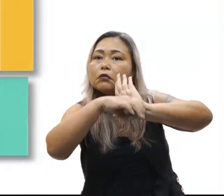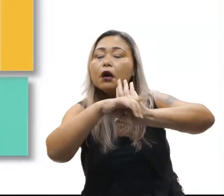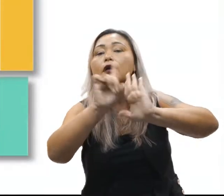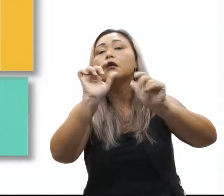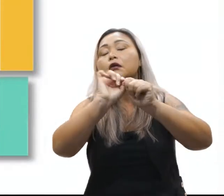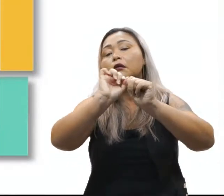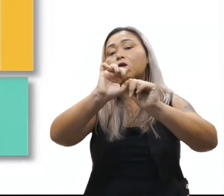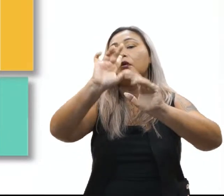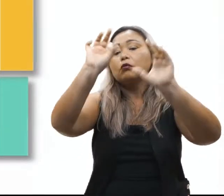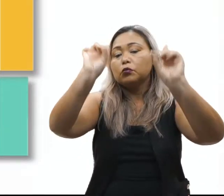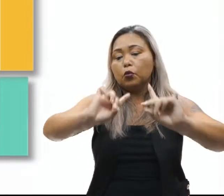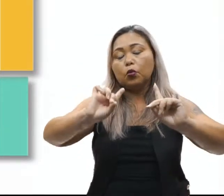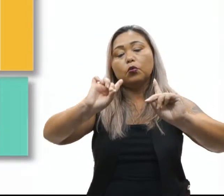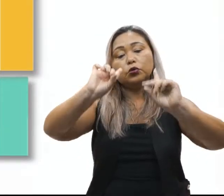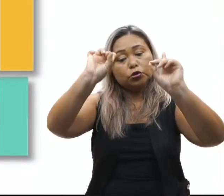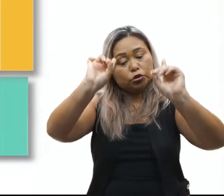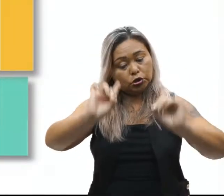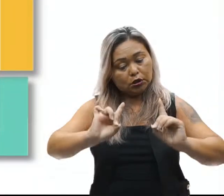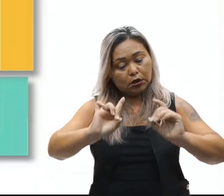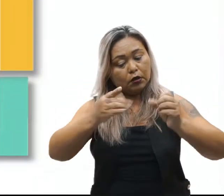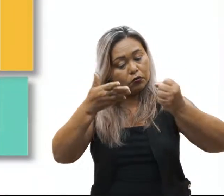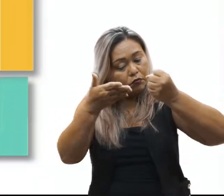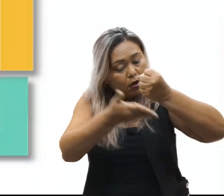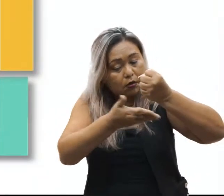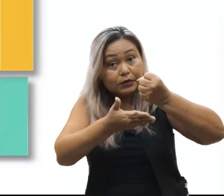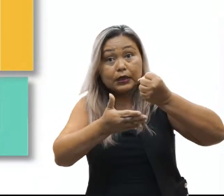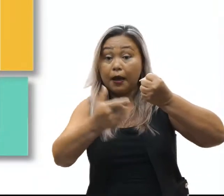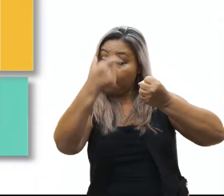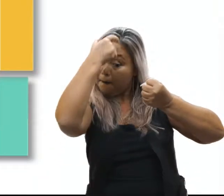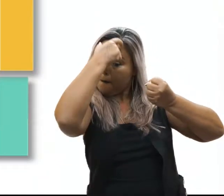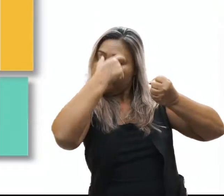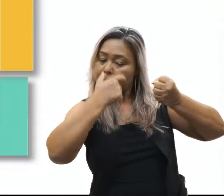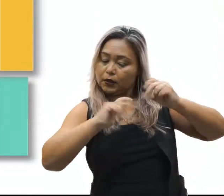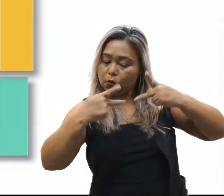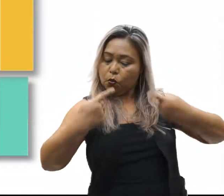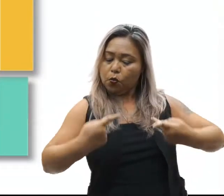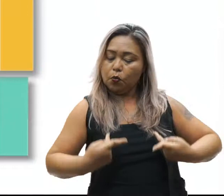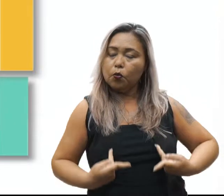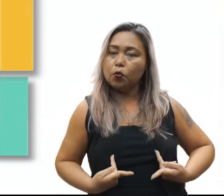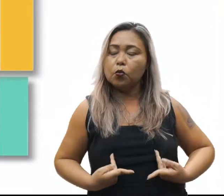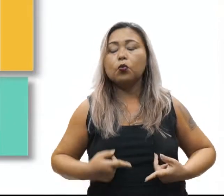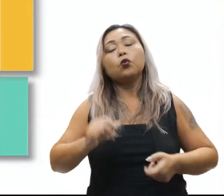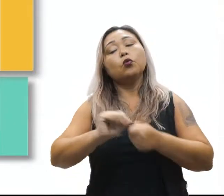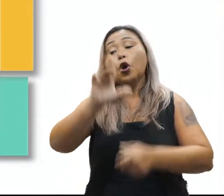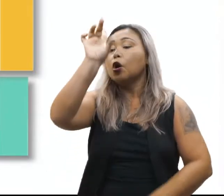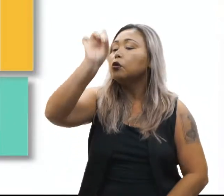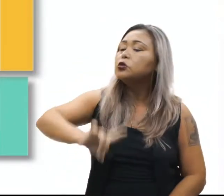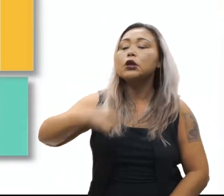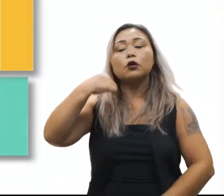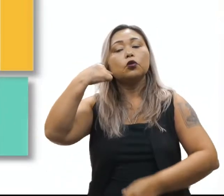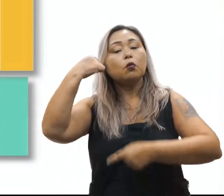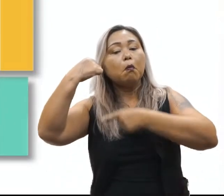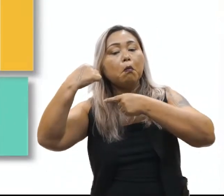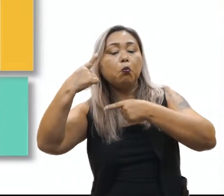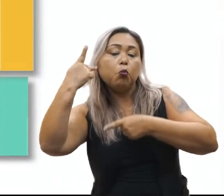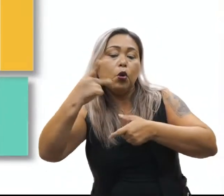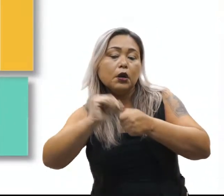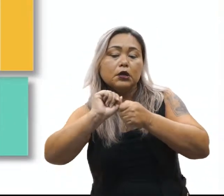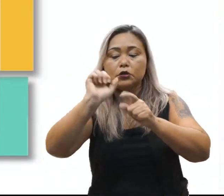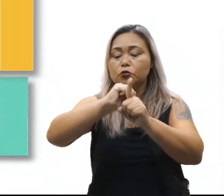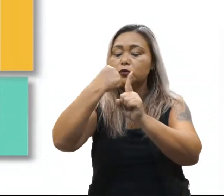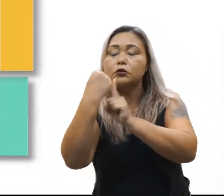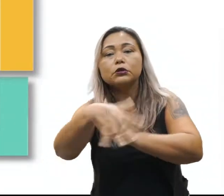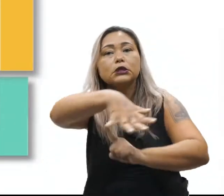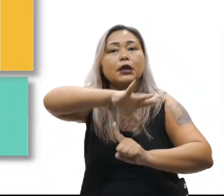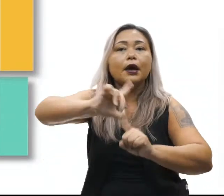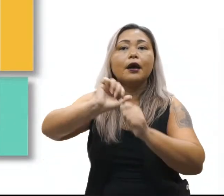direitos fundamentais da pessoa humana, né? Fundamentais como os direitos políticos, sociais, né? Nós vamos falar